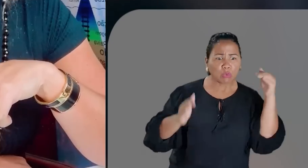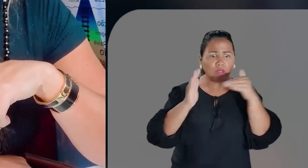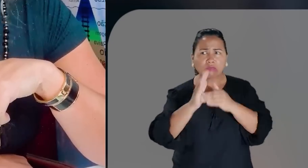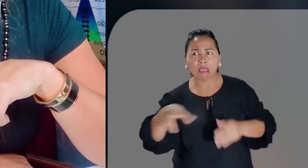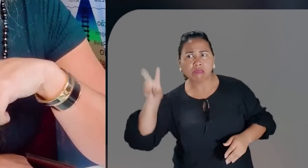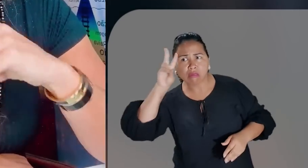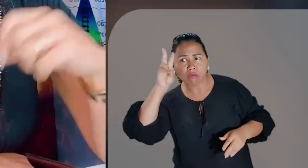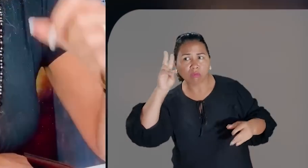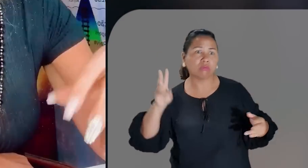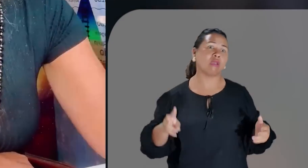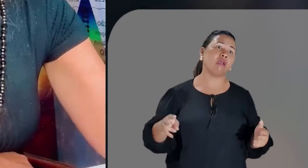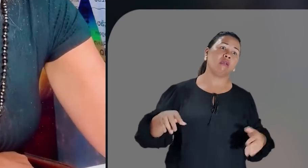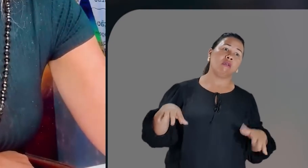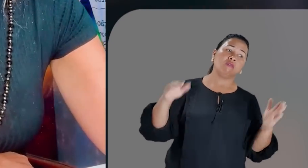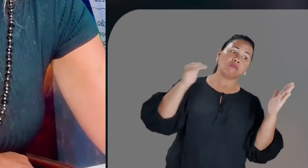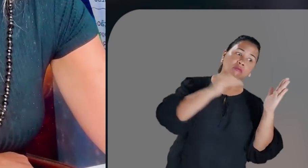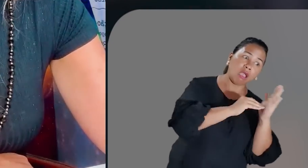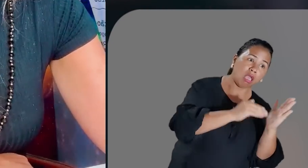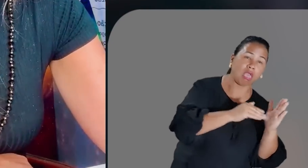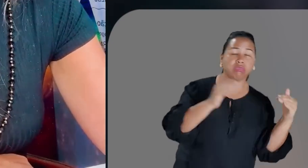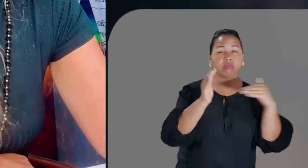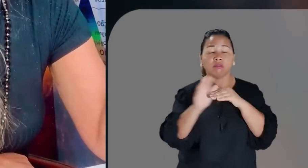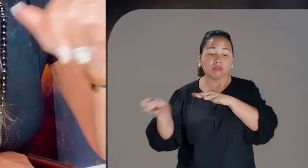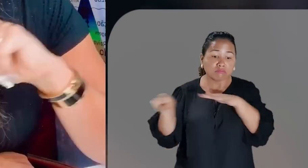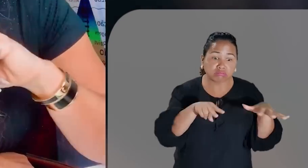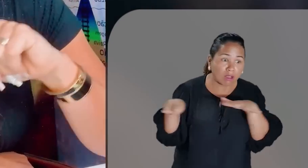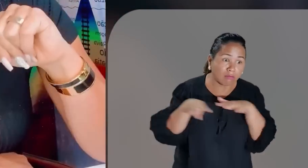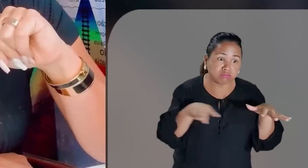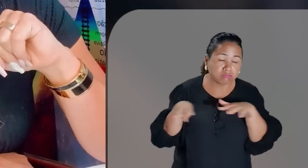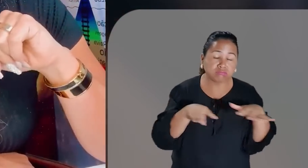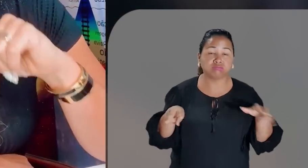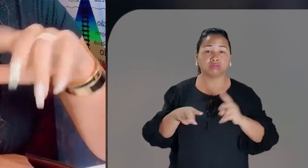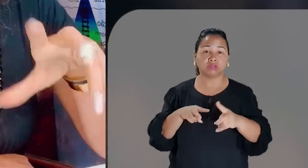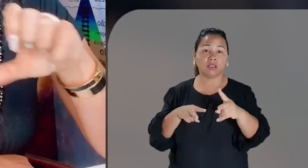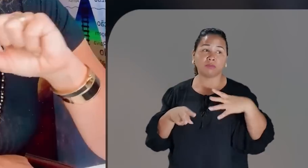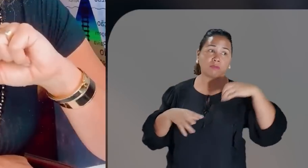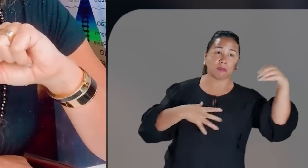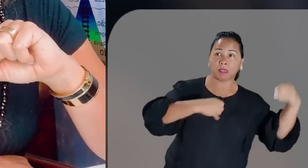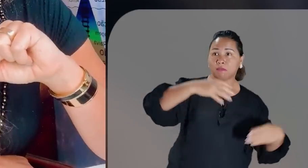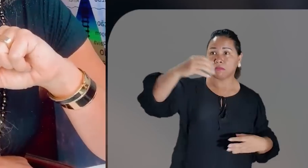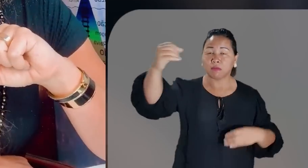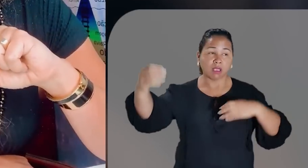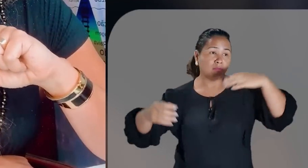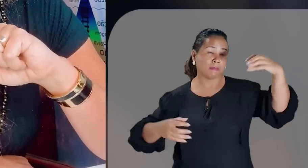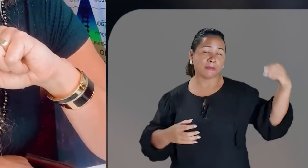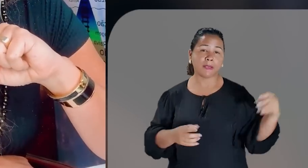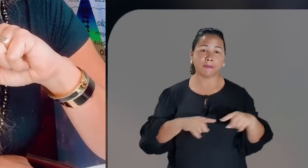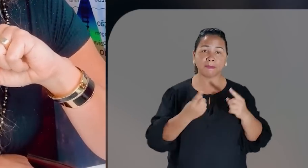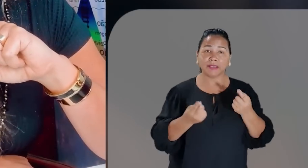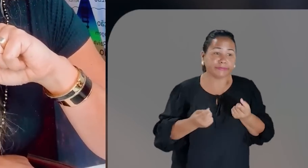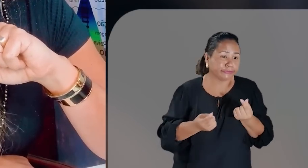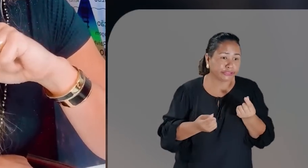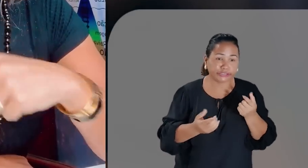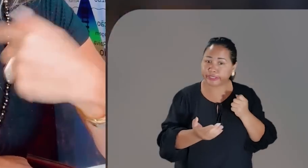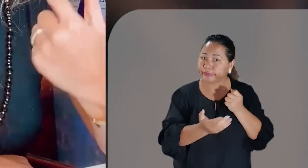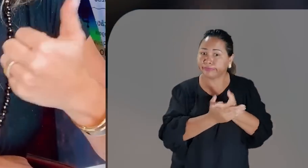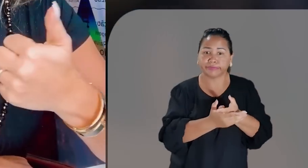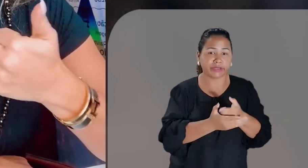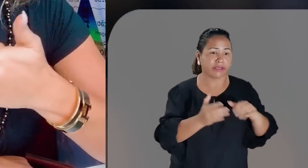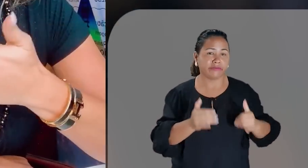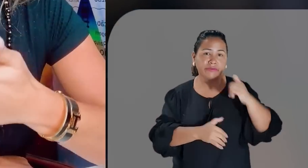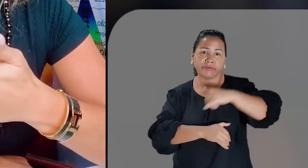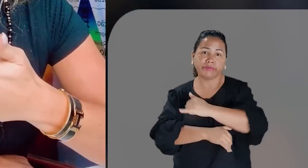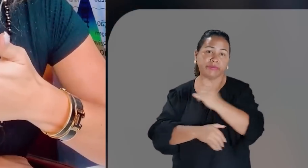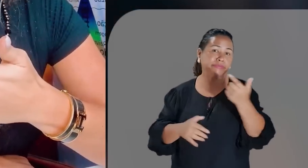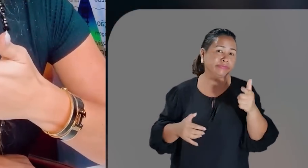em cima da mesa e hoje poder escolher que eu não quero dormir fora de casa. Beleza. Não quero dormir longe dos meus filhos nem do meu marido. Então, se eu